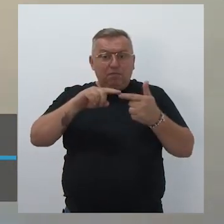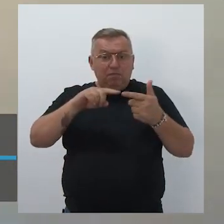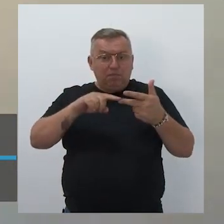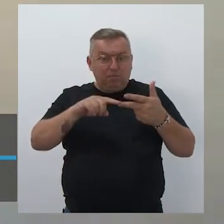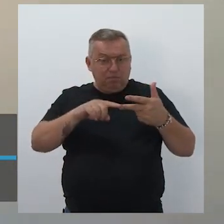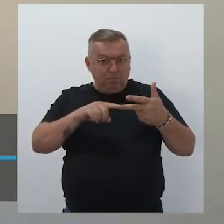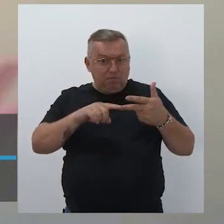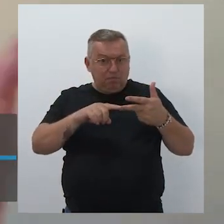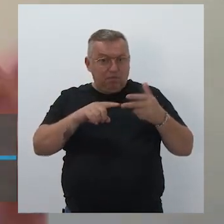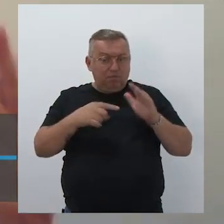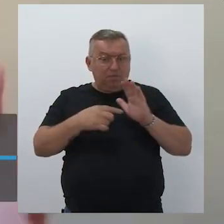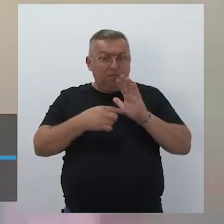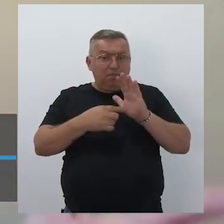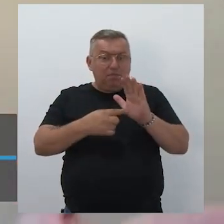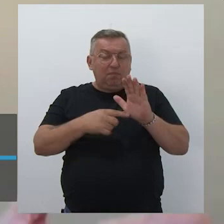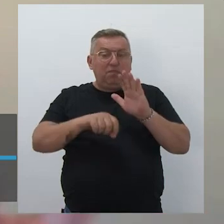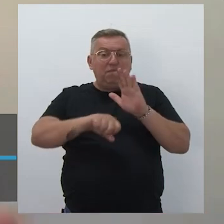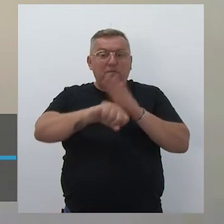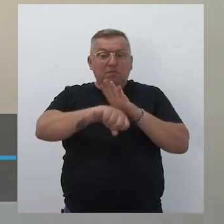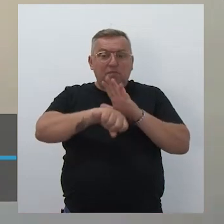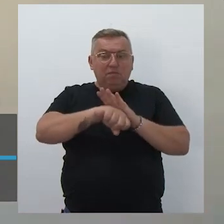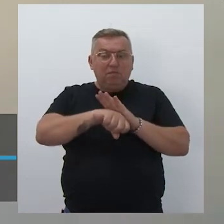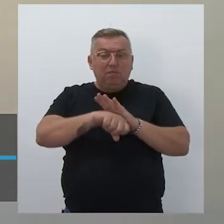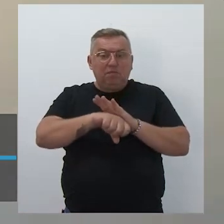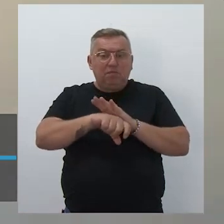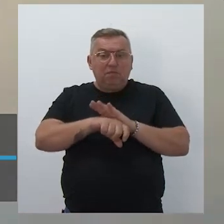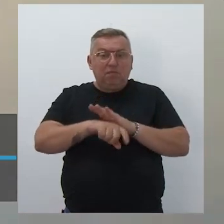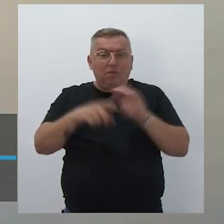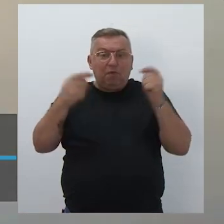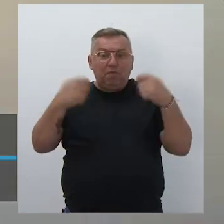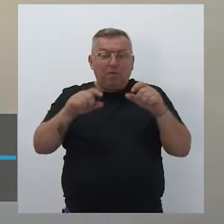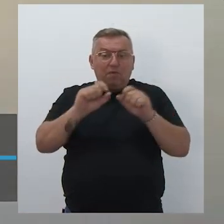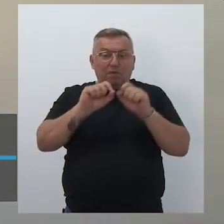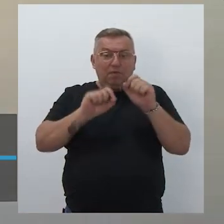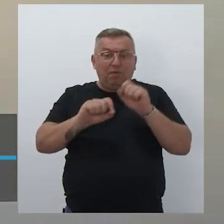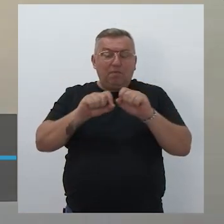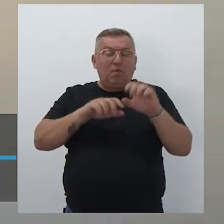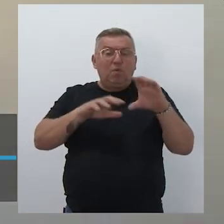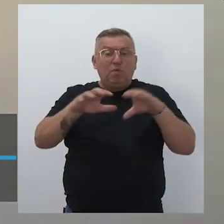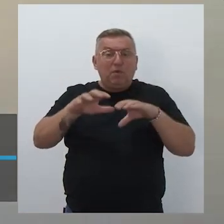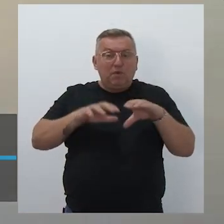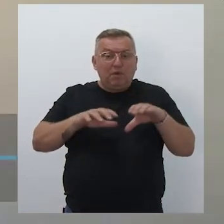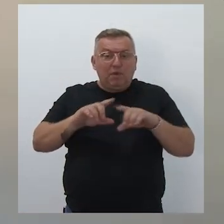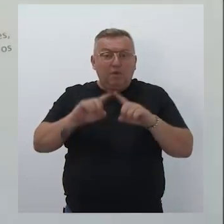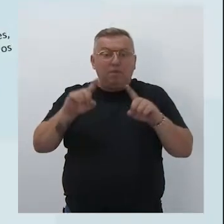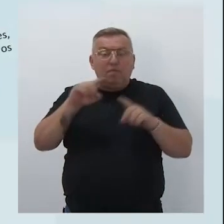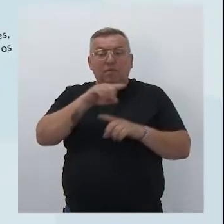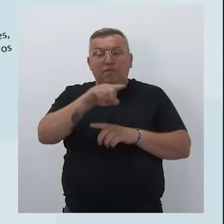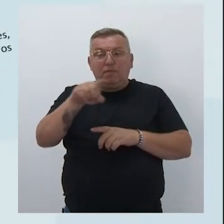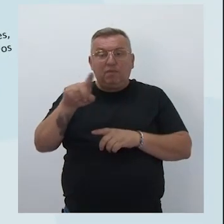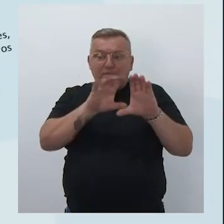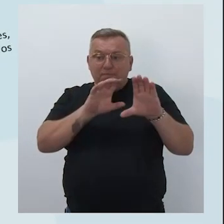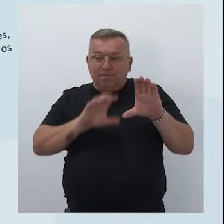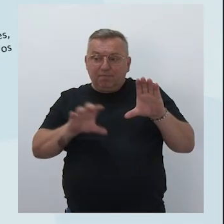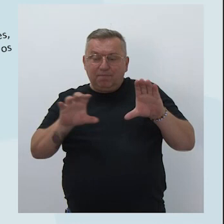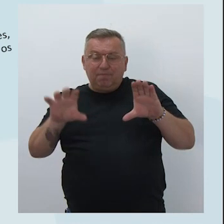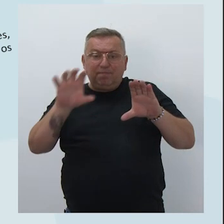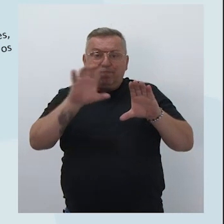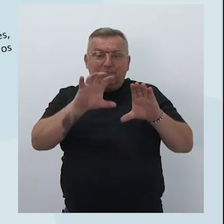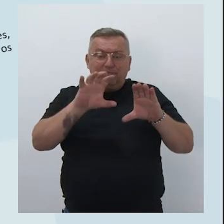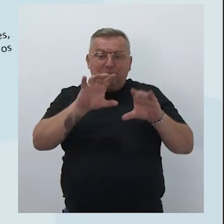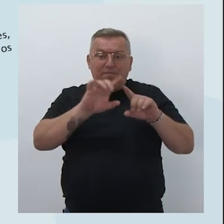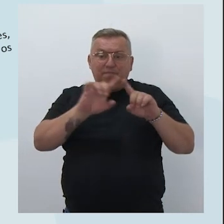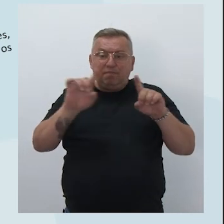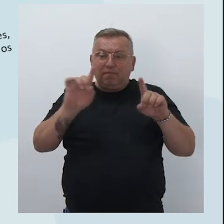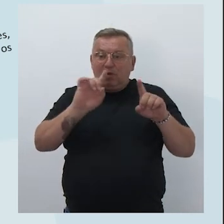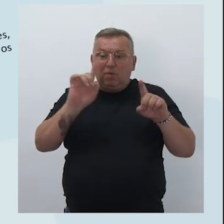aí nesse símbolo dessa imagem, que precisam ser mobilizados aí por você, professor, né? Então, não